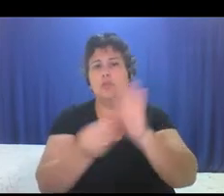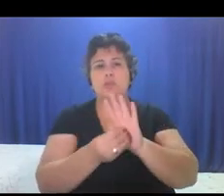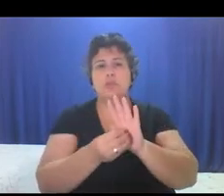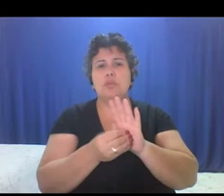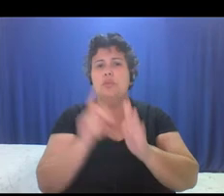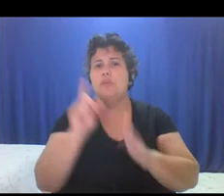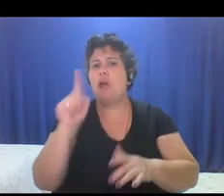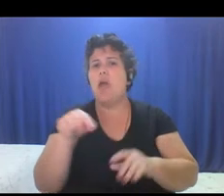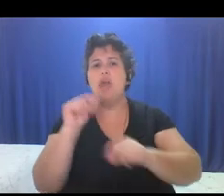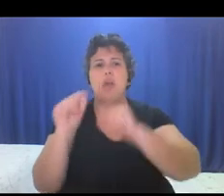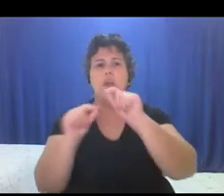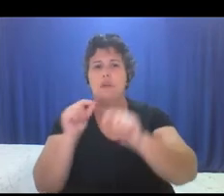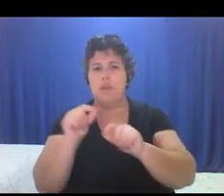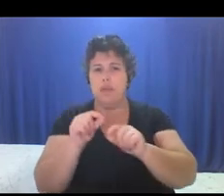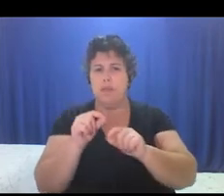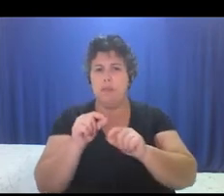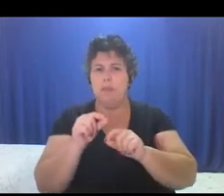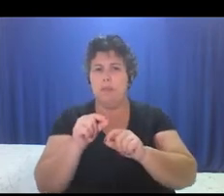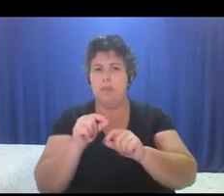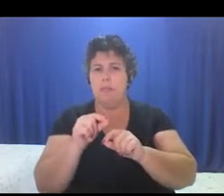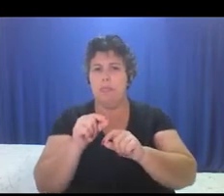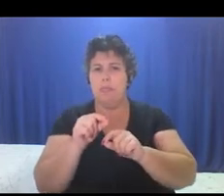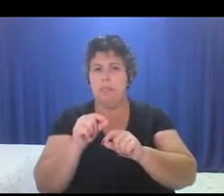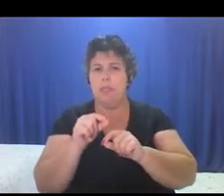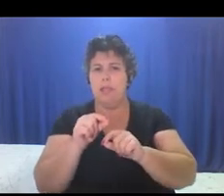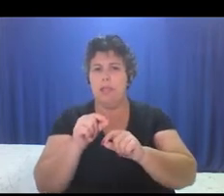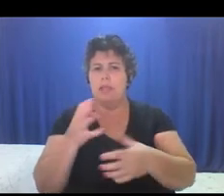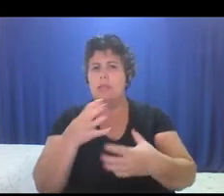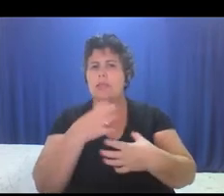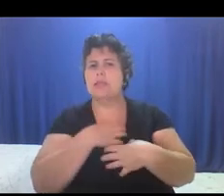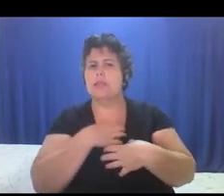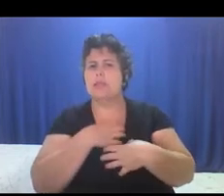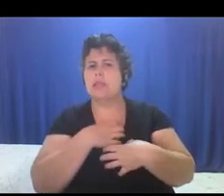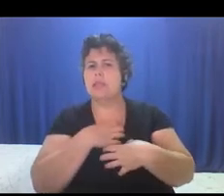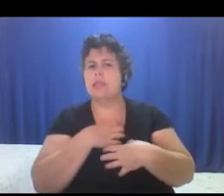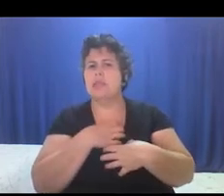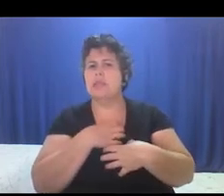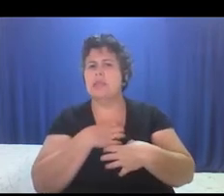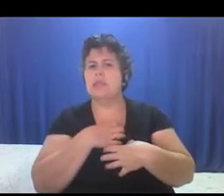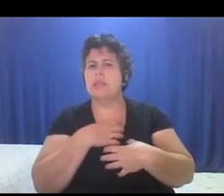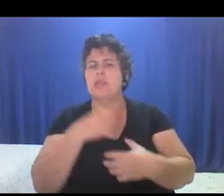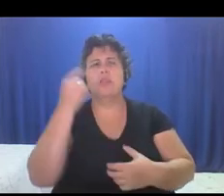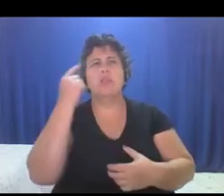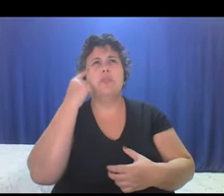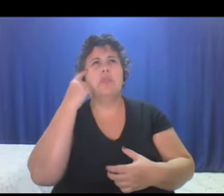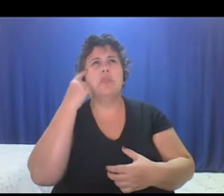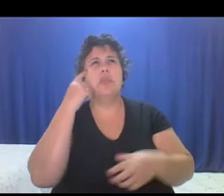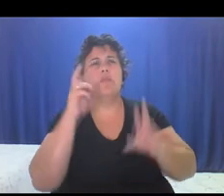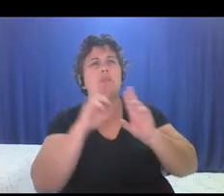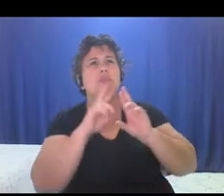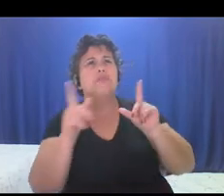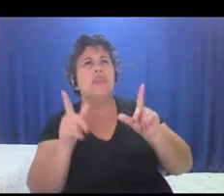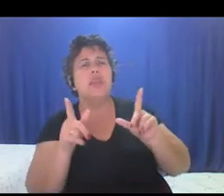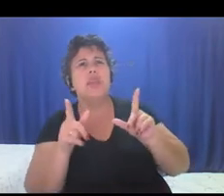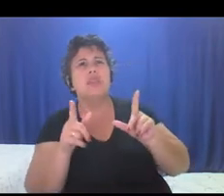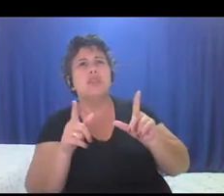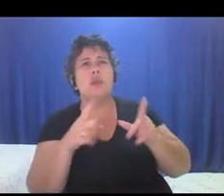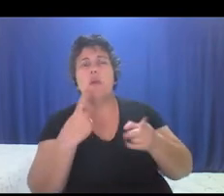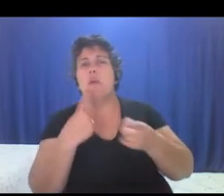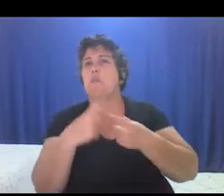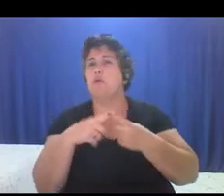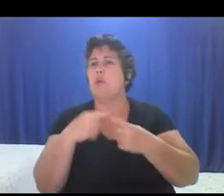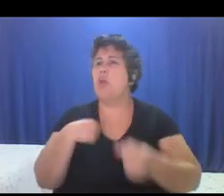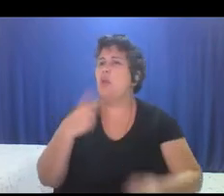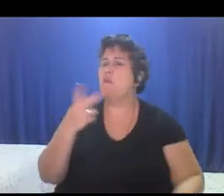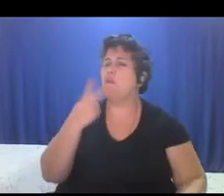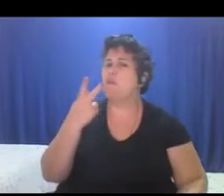é muito intrigante o quanto isso consegue ser atemporal, né? Eu confesso que eu antes